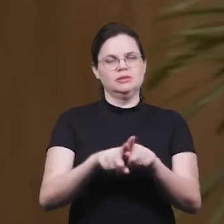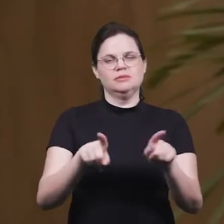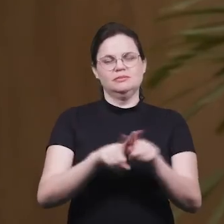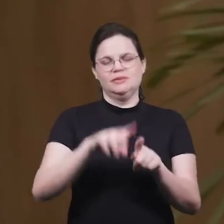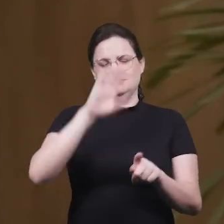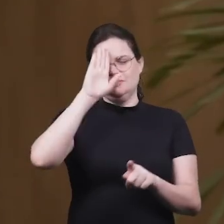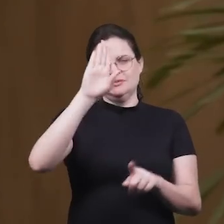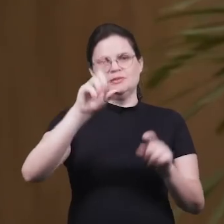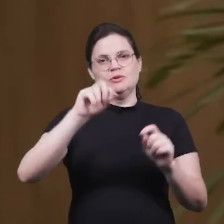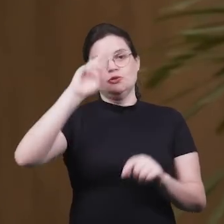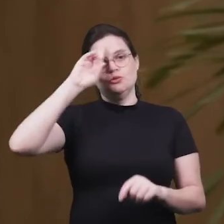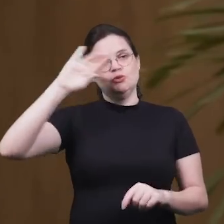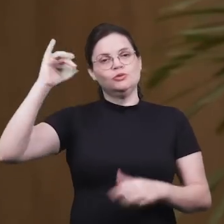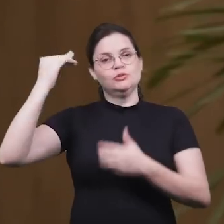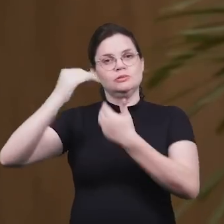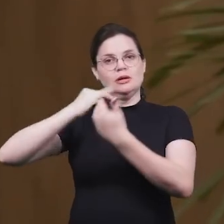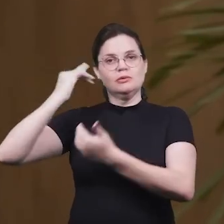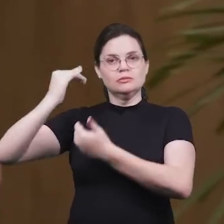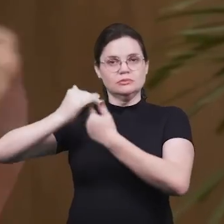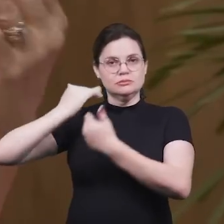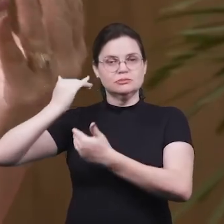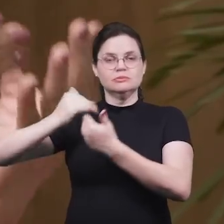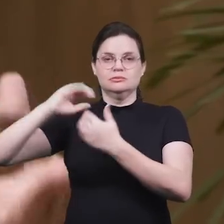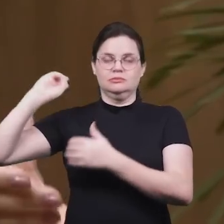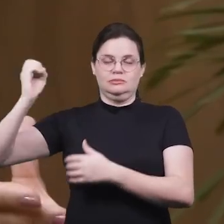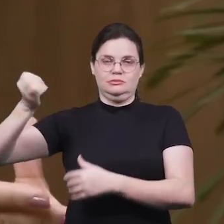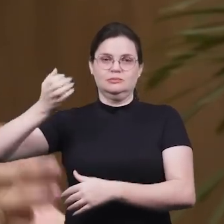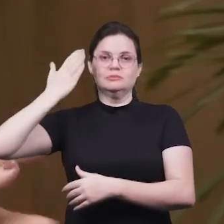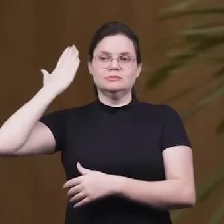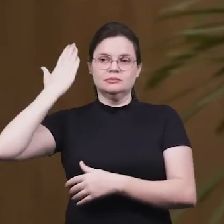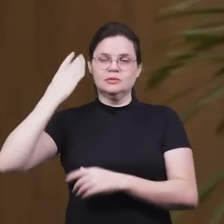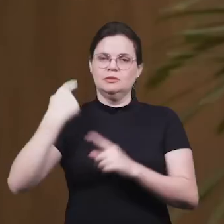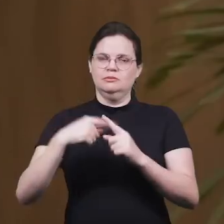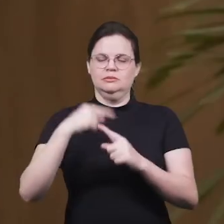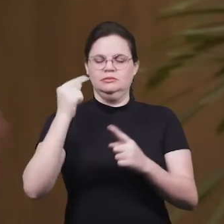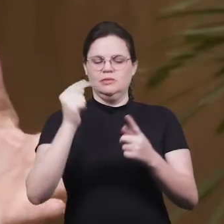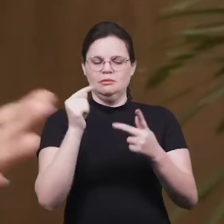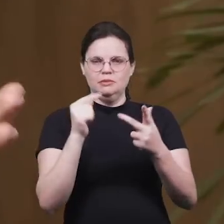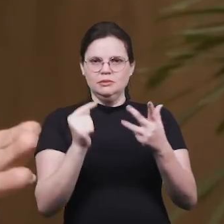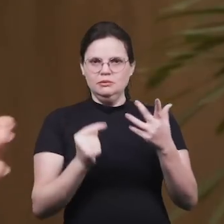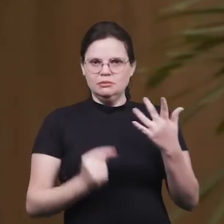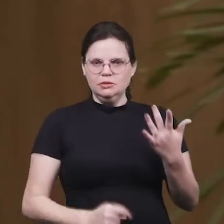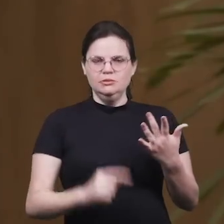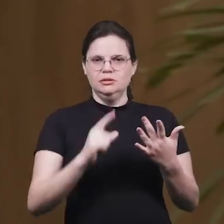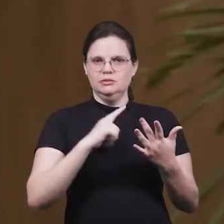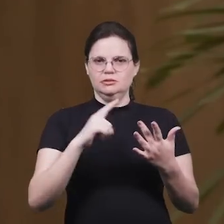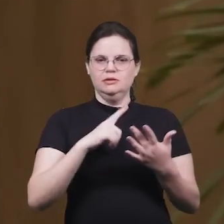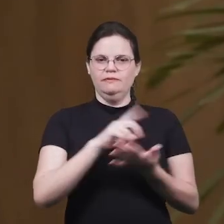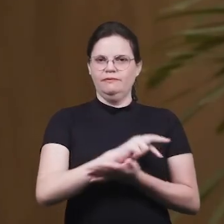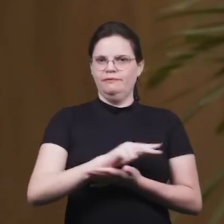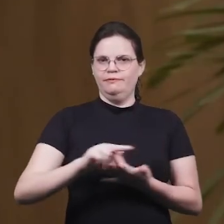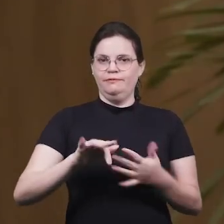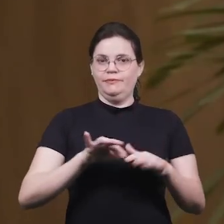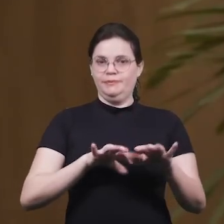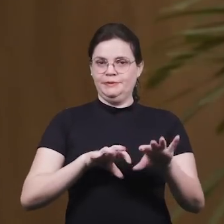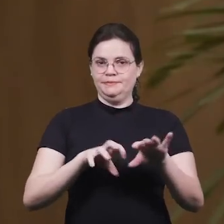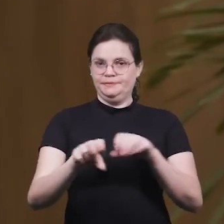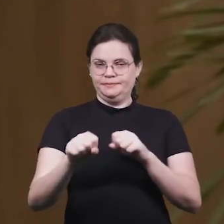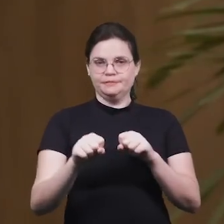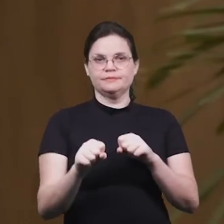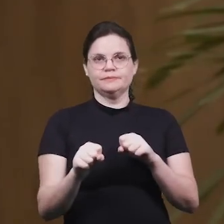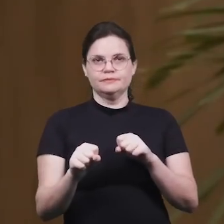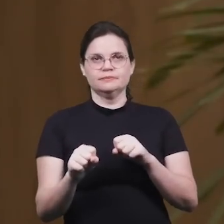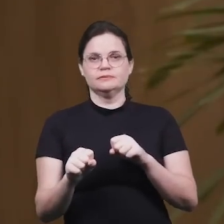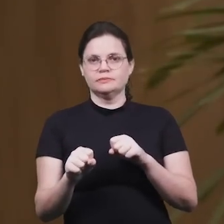está dando de direção. Então, diferentes atividades e formações aqui estiveram